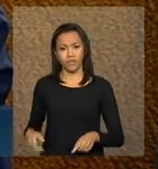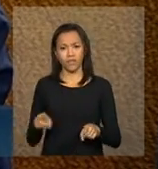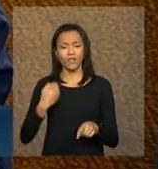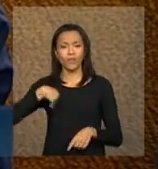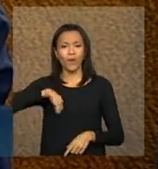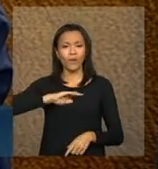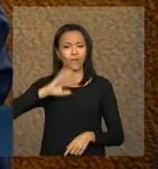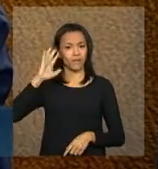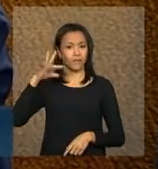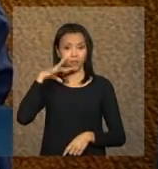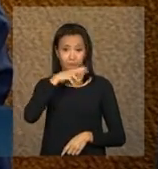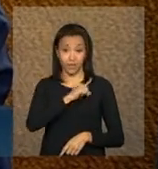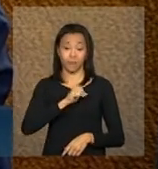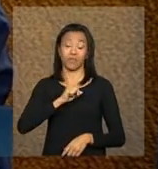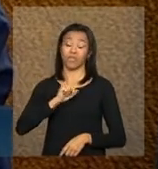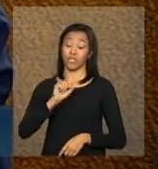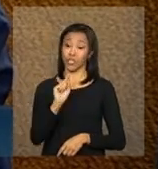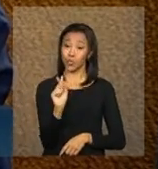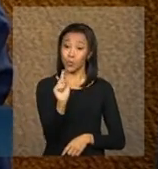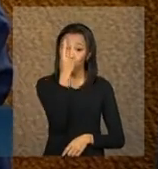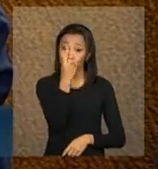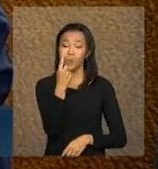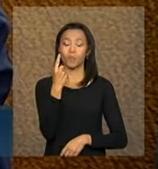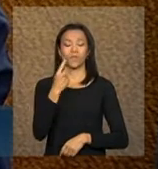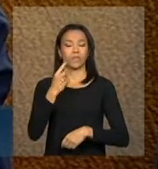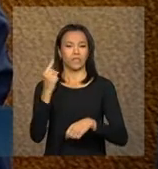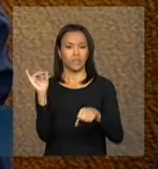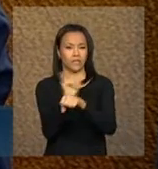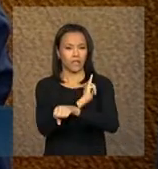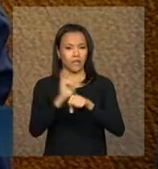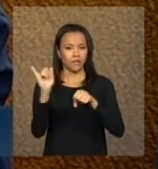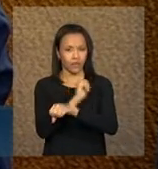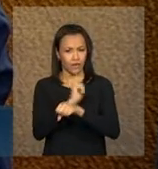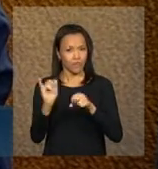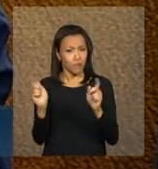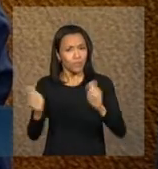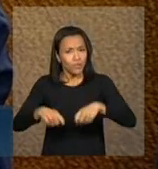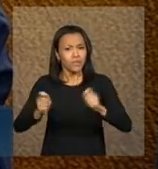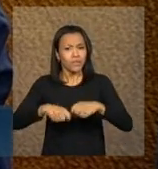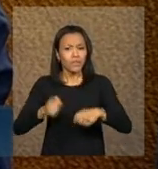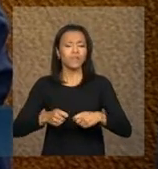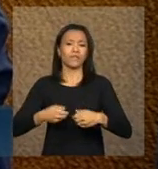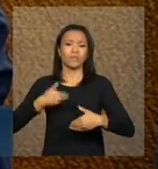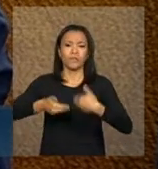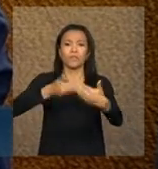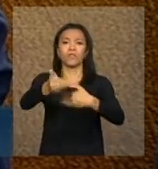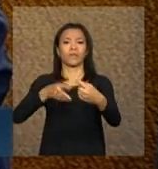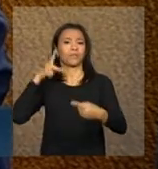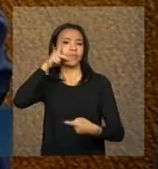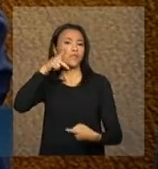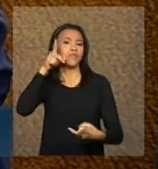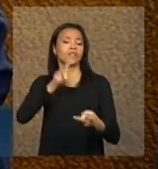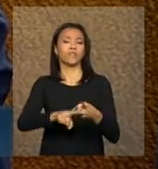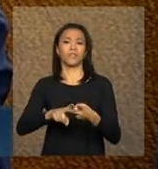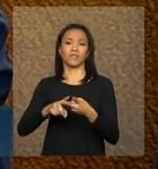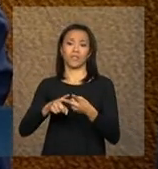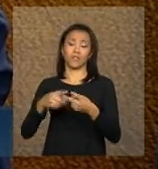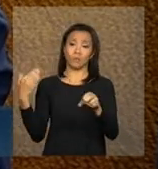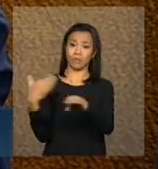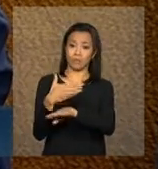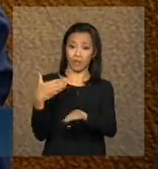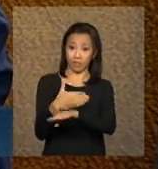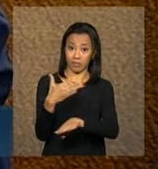elementos estratégicos desta construção, tanto da política quanto do sistema de participação